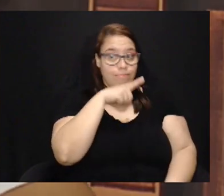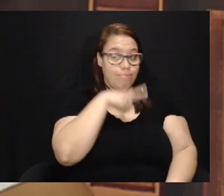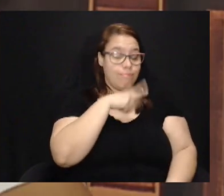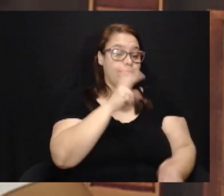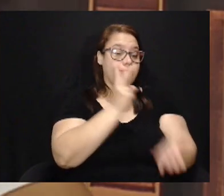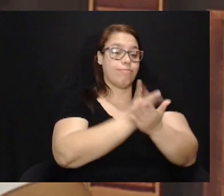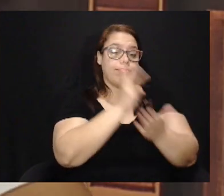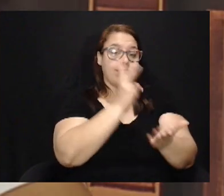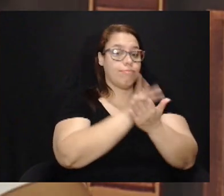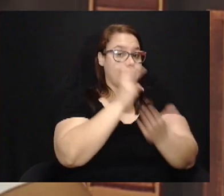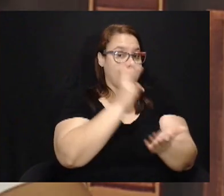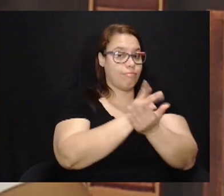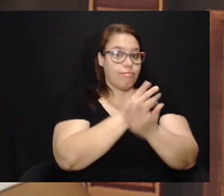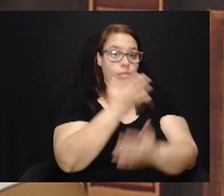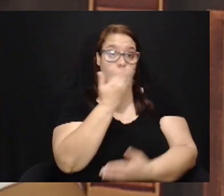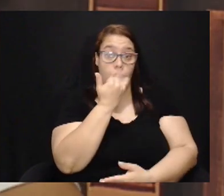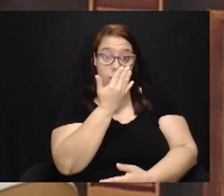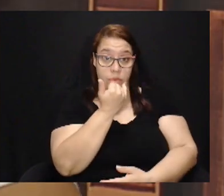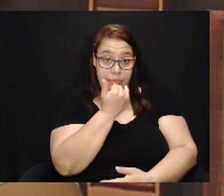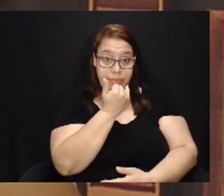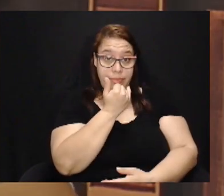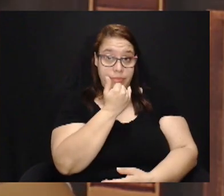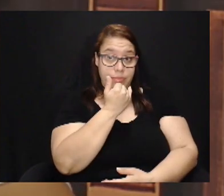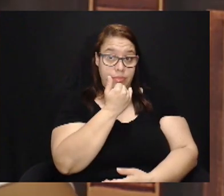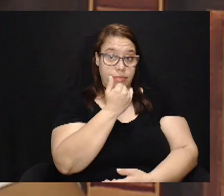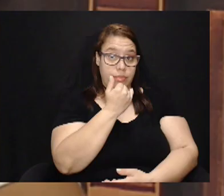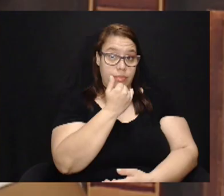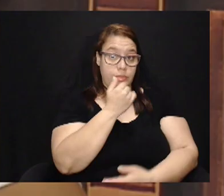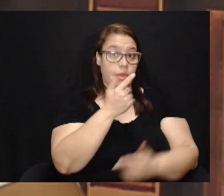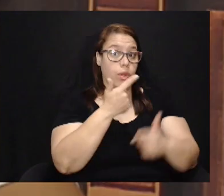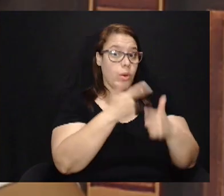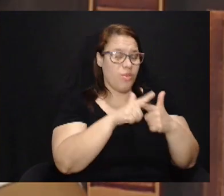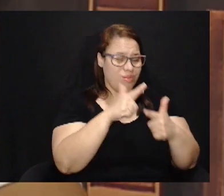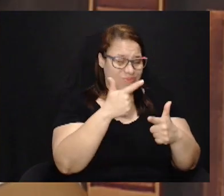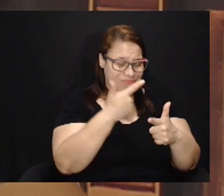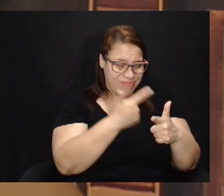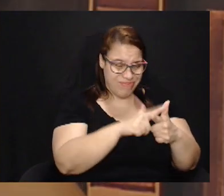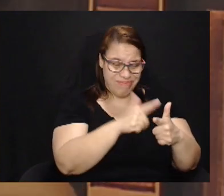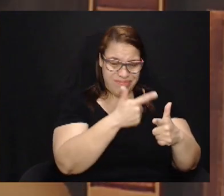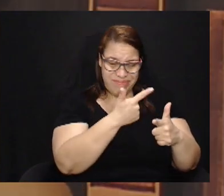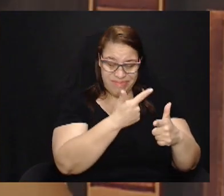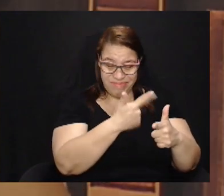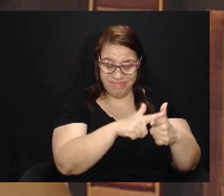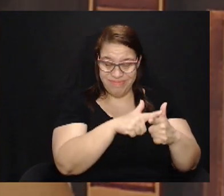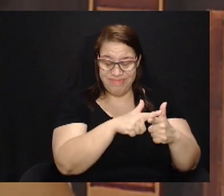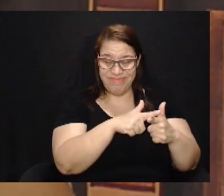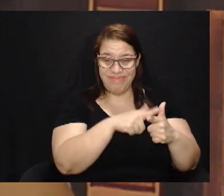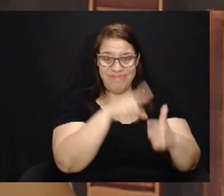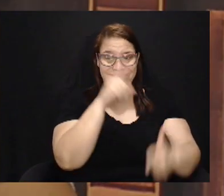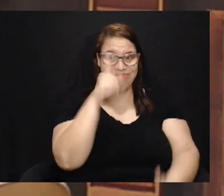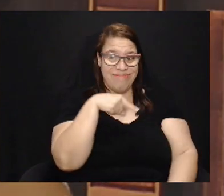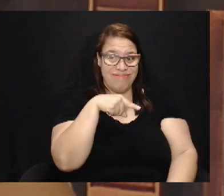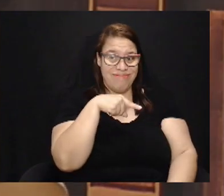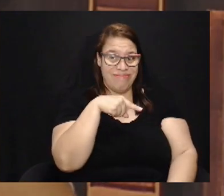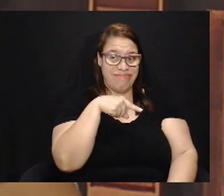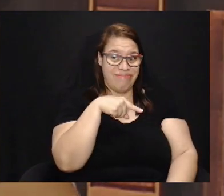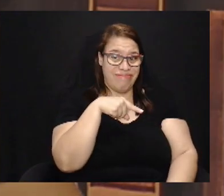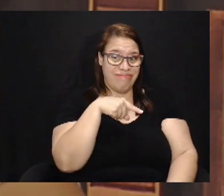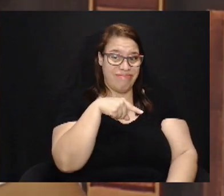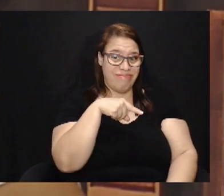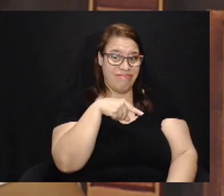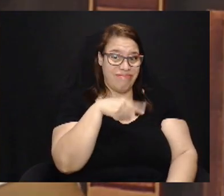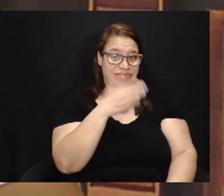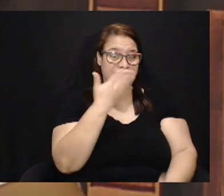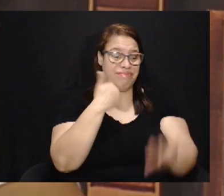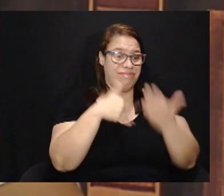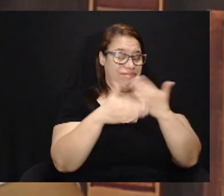relação à alimentação, tá? Então, o grande problema é a ingestão desenfreadamente